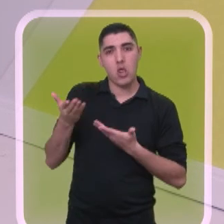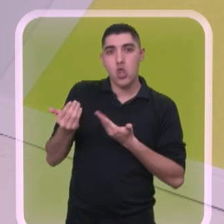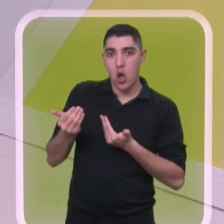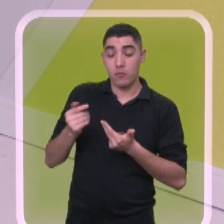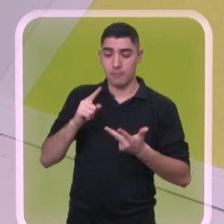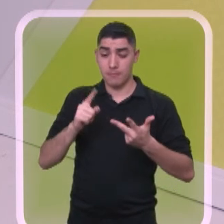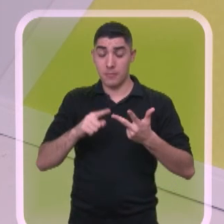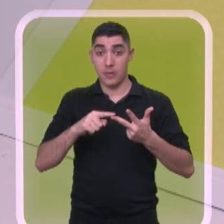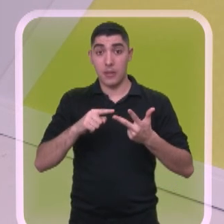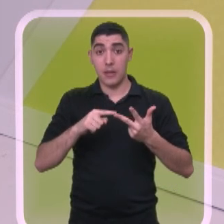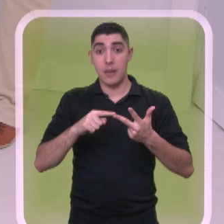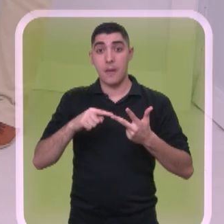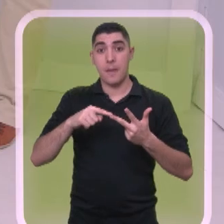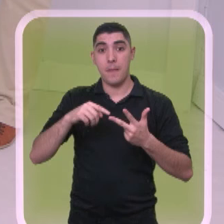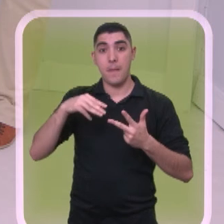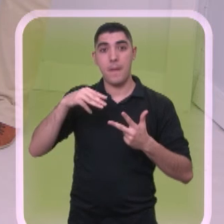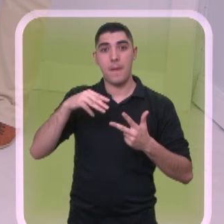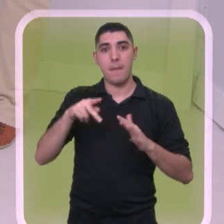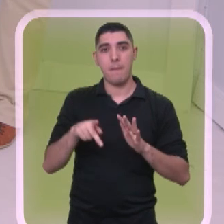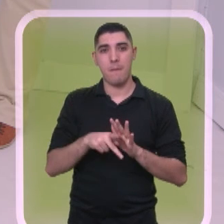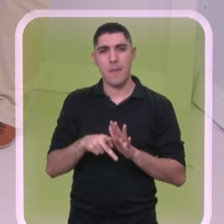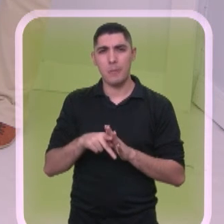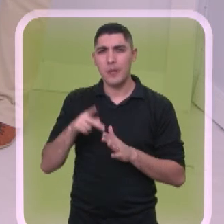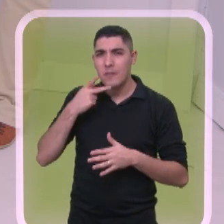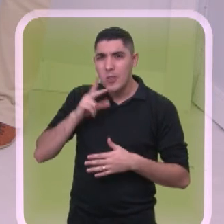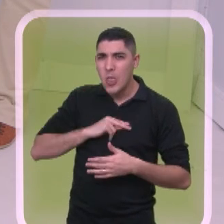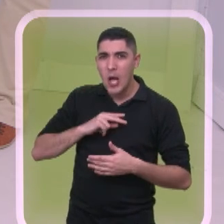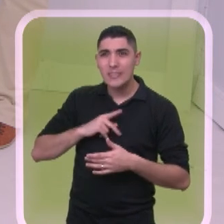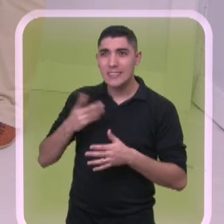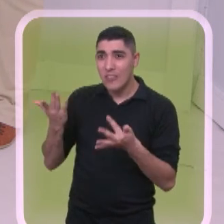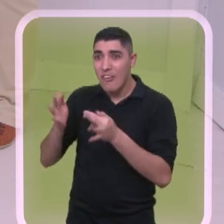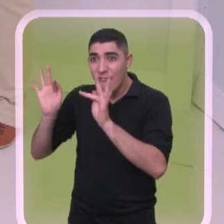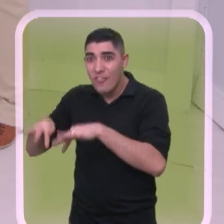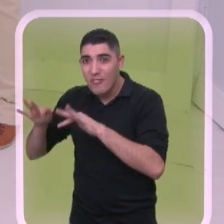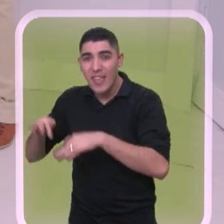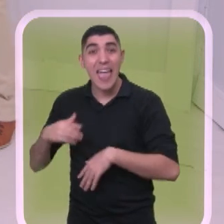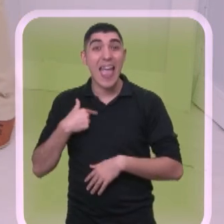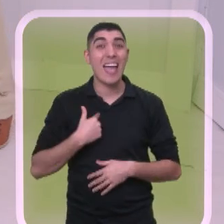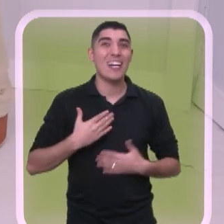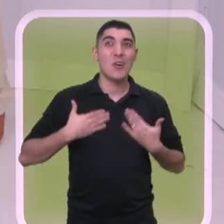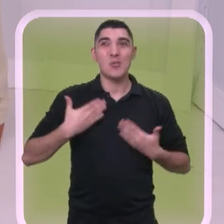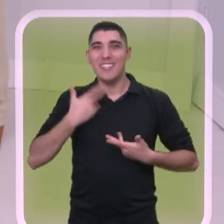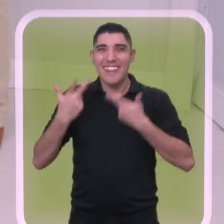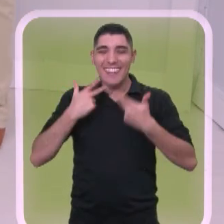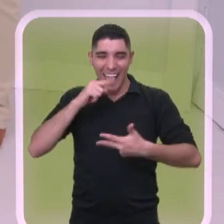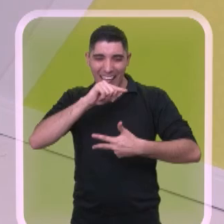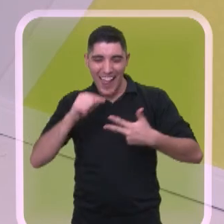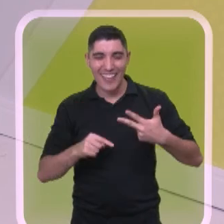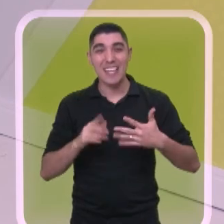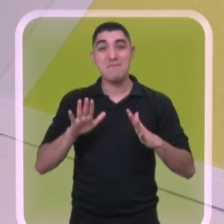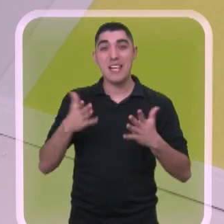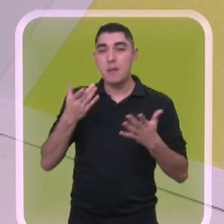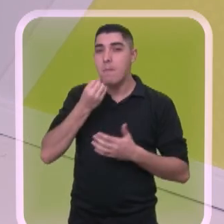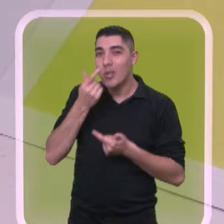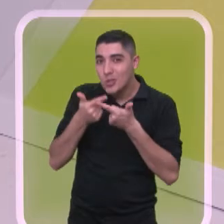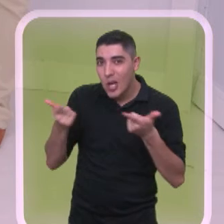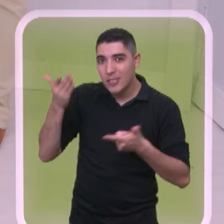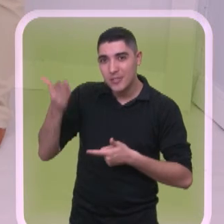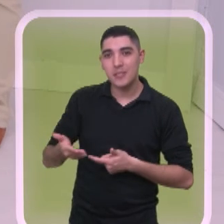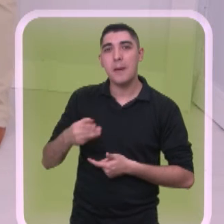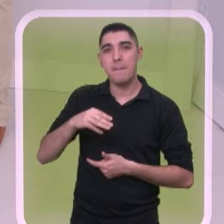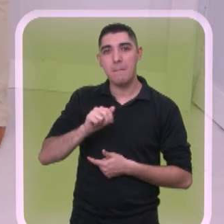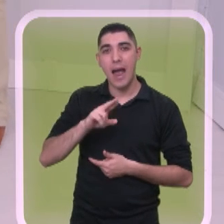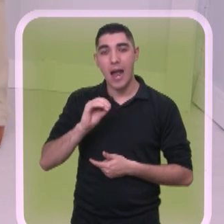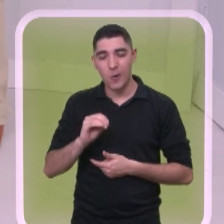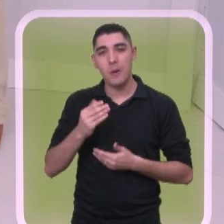jogava bola demais. Mas não é pra encerrar? O que é? Não é pra encerrar? Então, me empolguei. Mas o detalhe é o seguinte, sorte pra você, Marcão. Bruno, parabéns